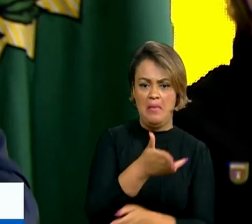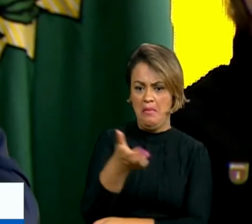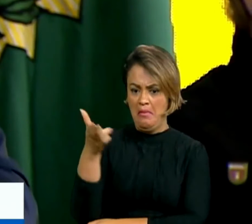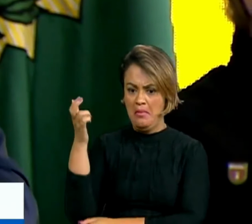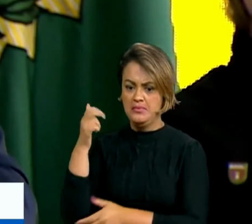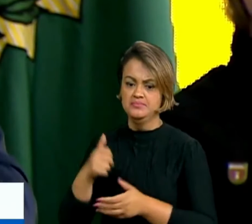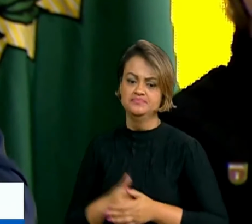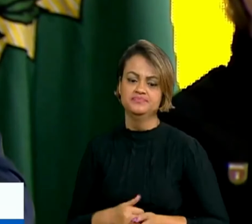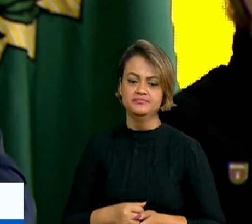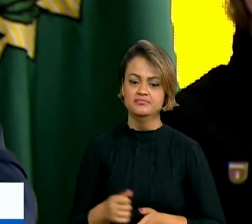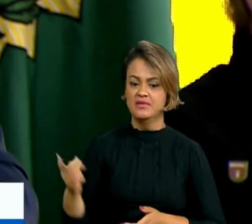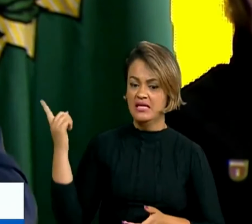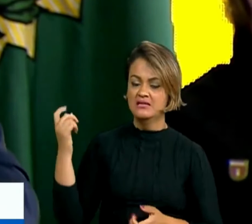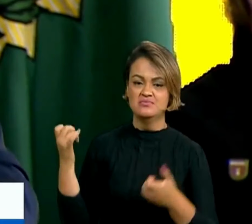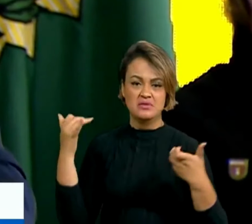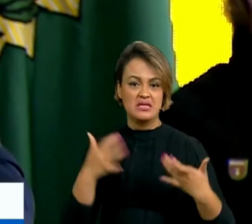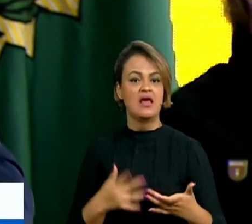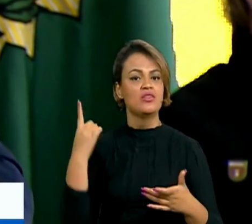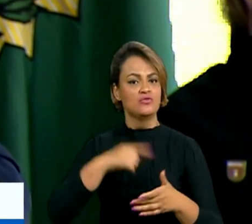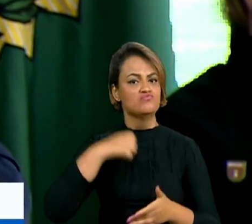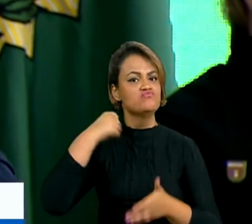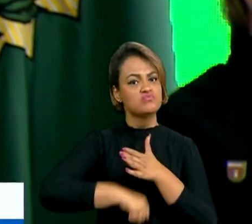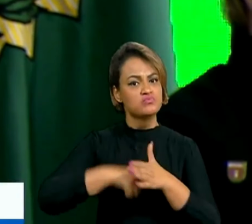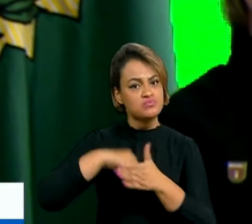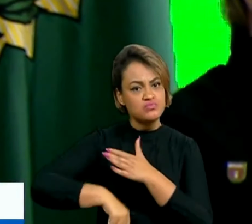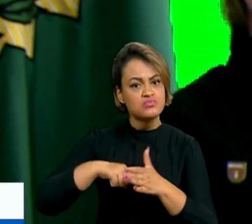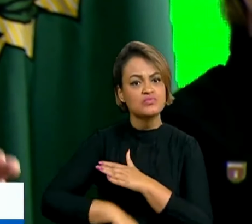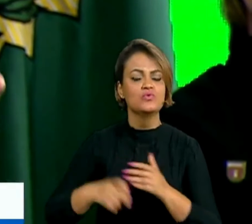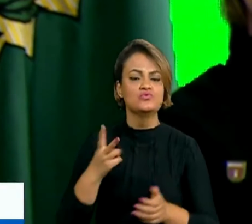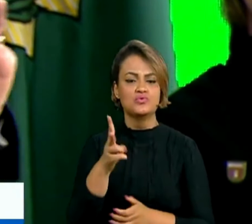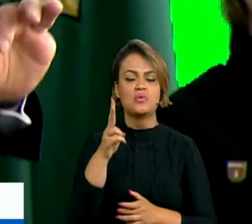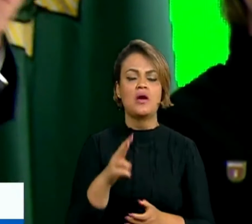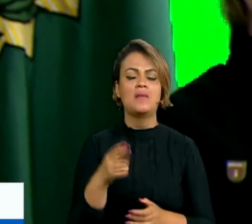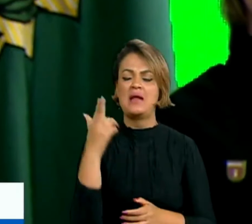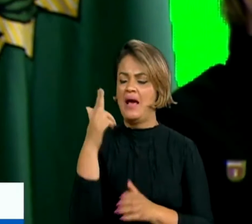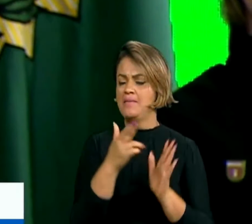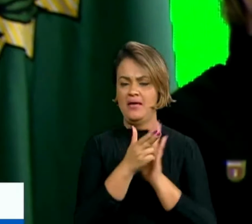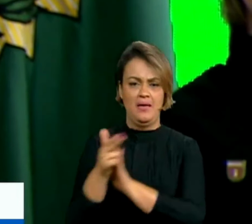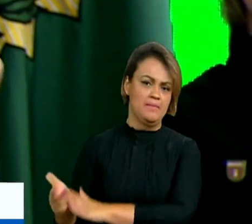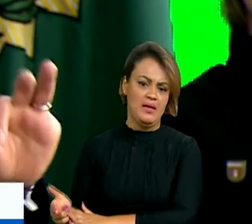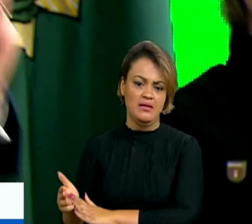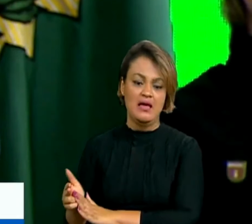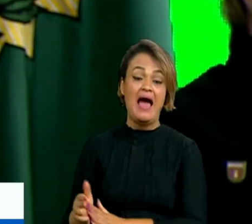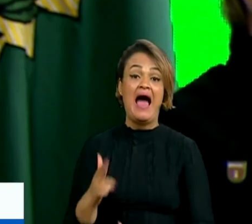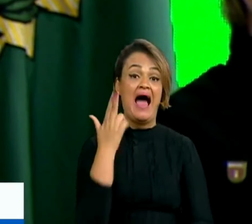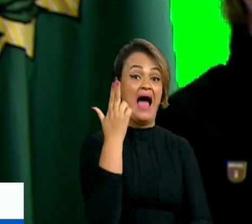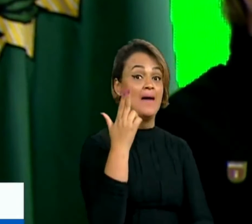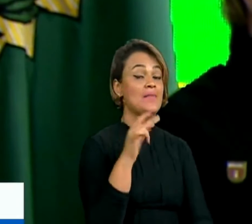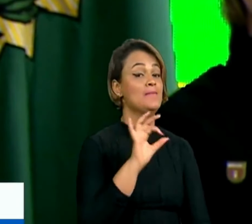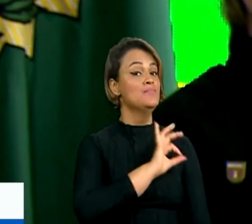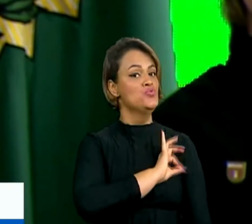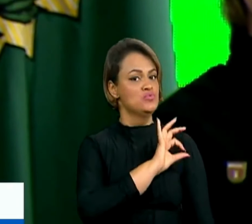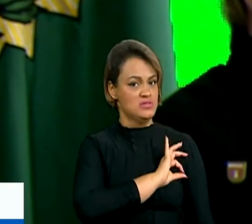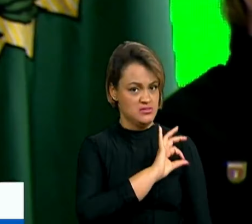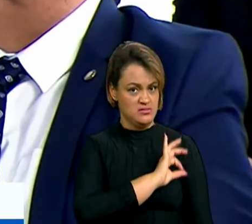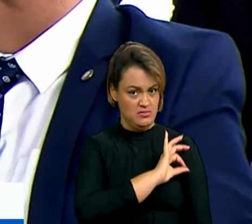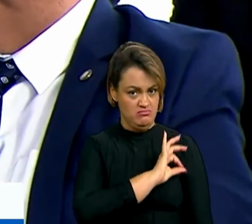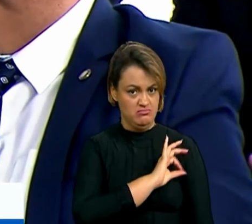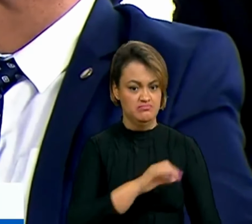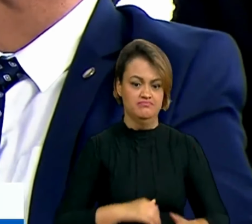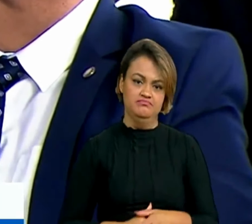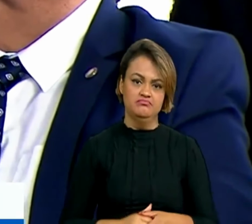gente vai continuar lutando por um país desarmado. Quem tem que estar bem armado é a polícia